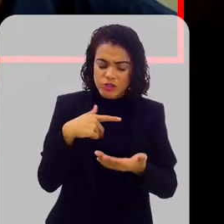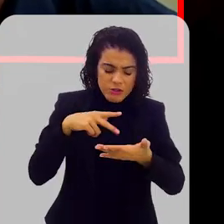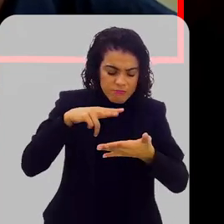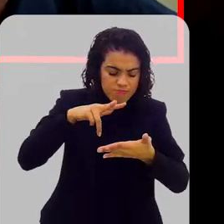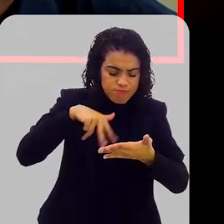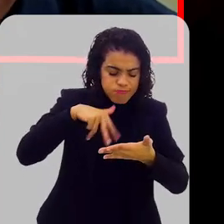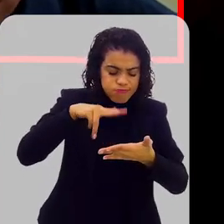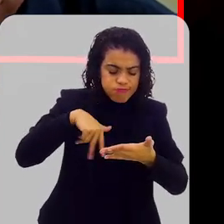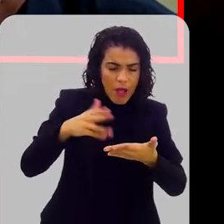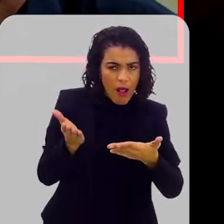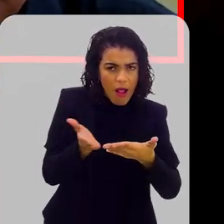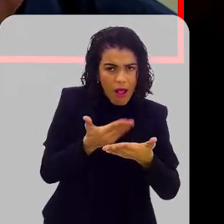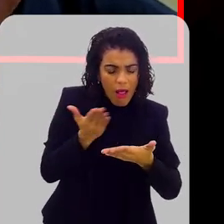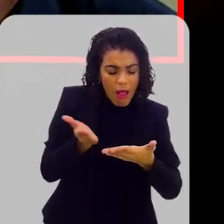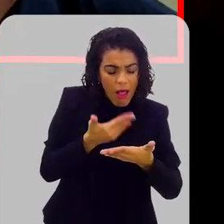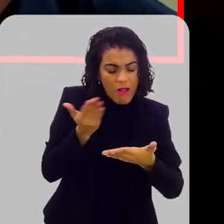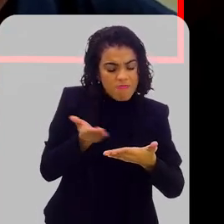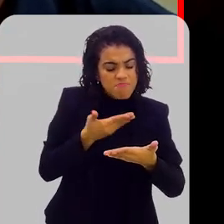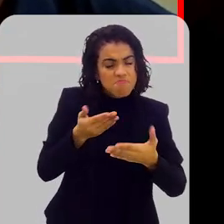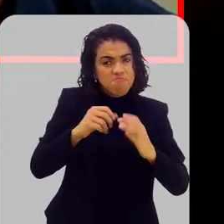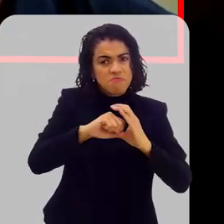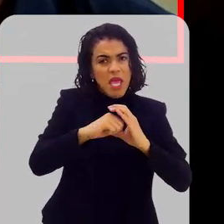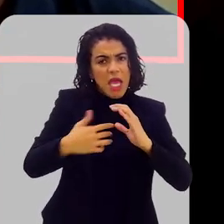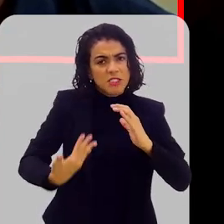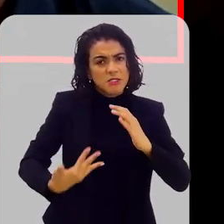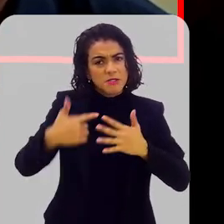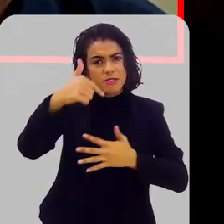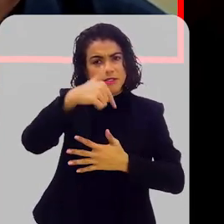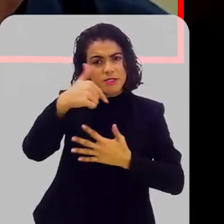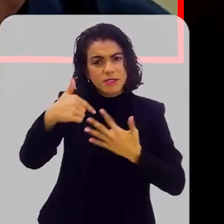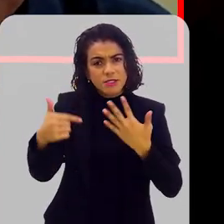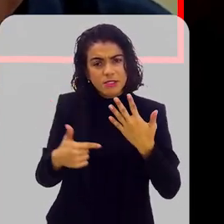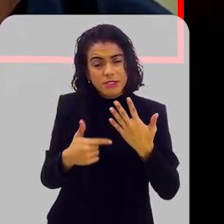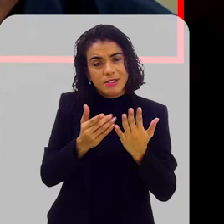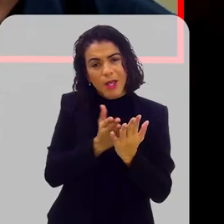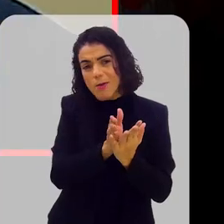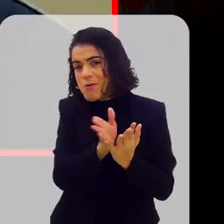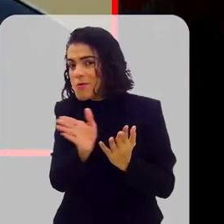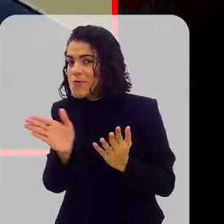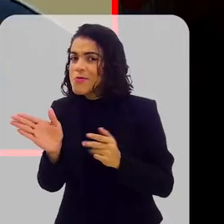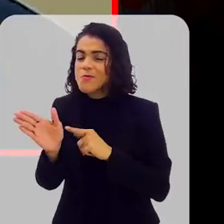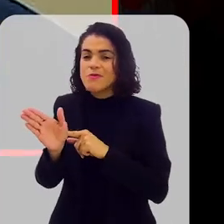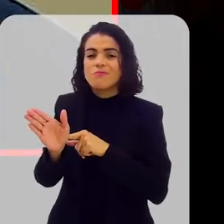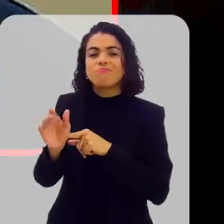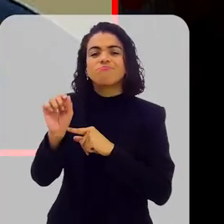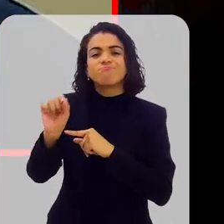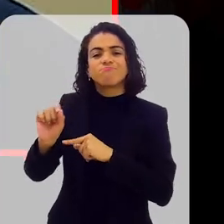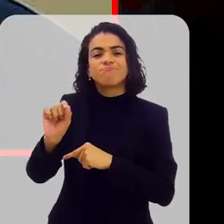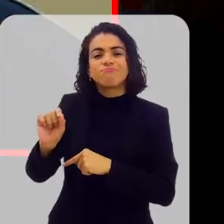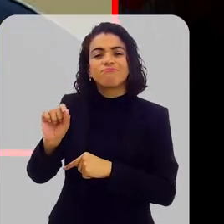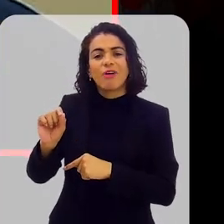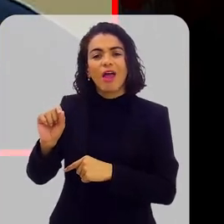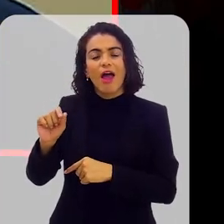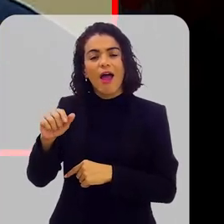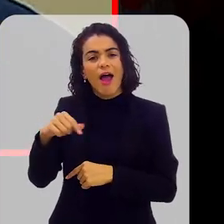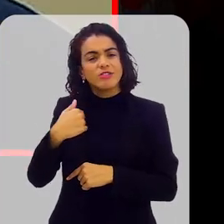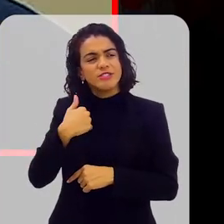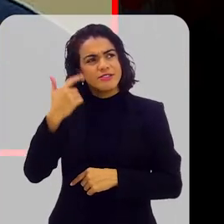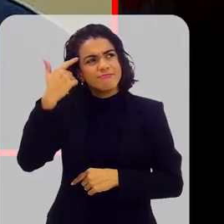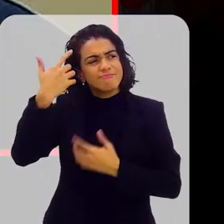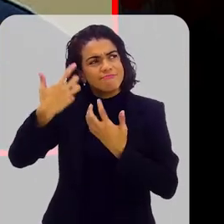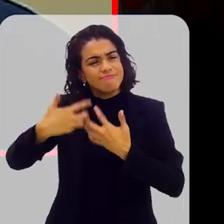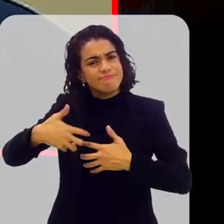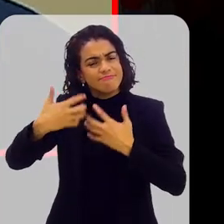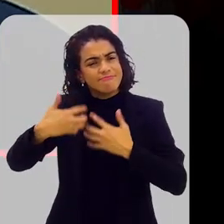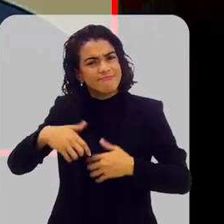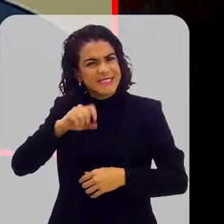com cuidado esse estudo, a gente vê que tem uma série de aspectos ali, e tem um viés ali, né,